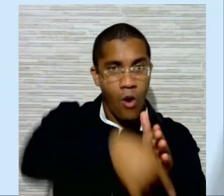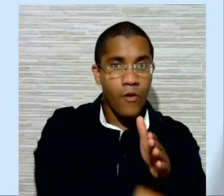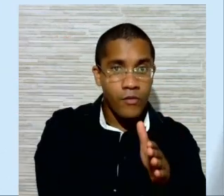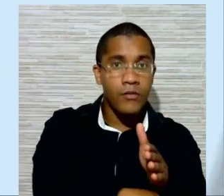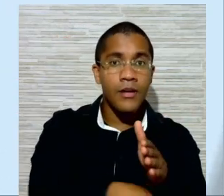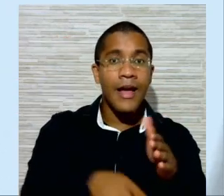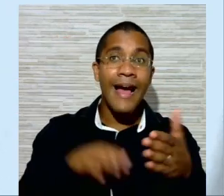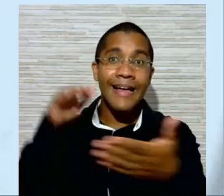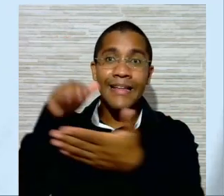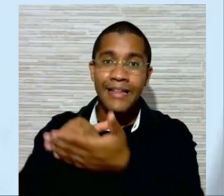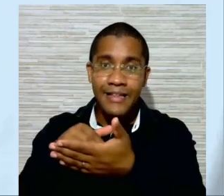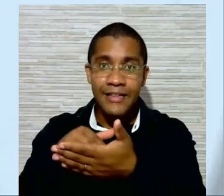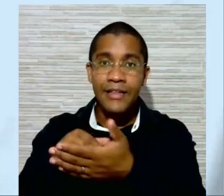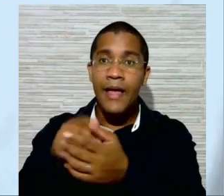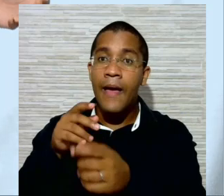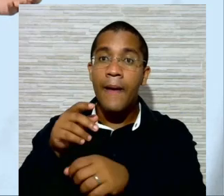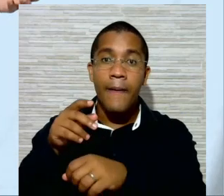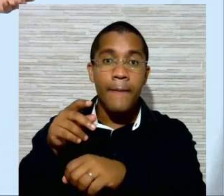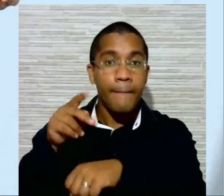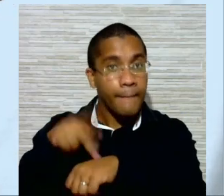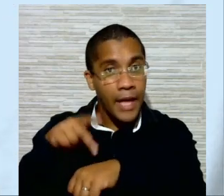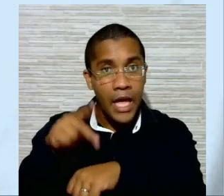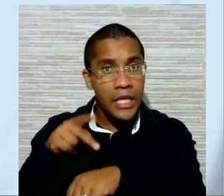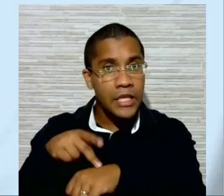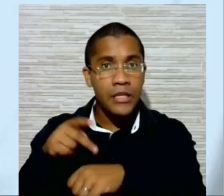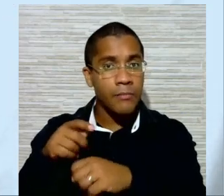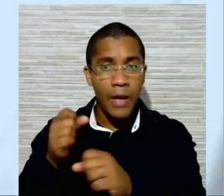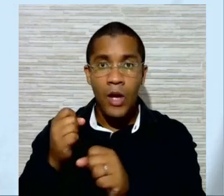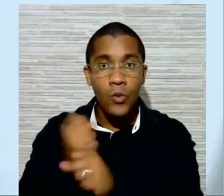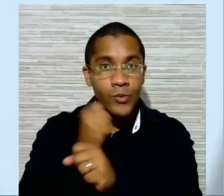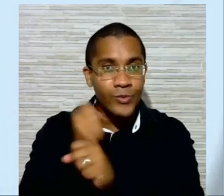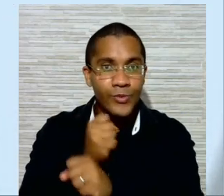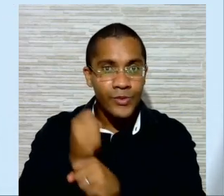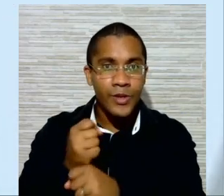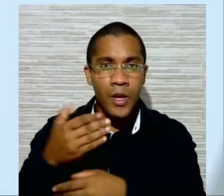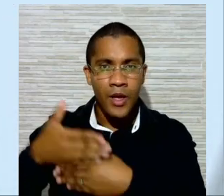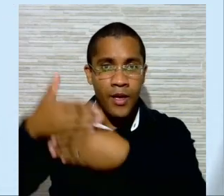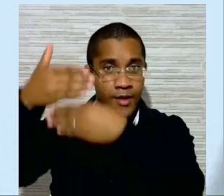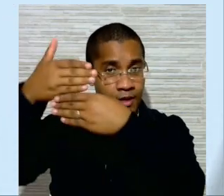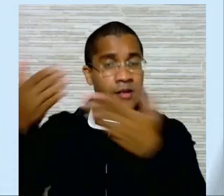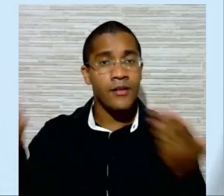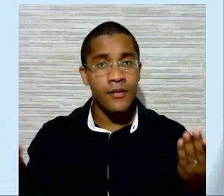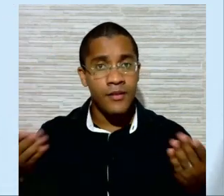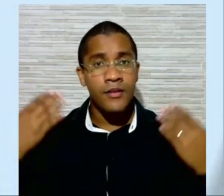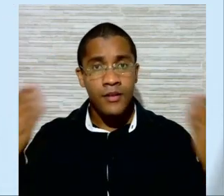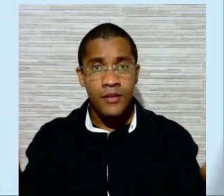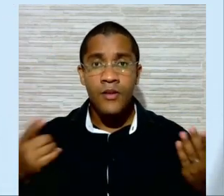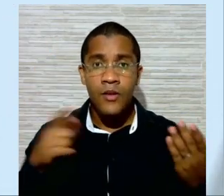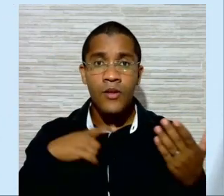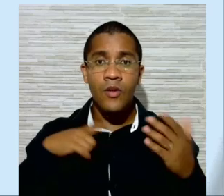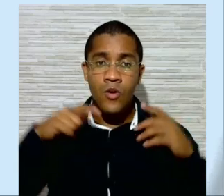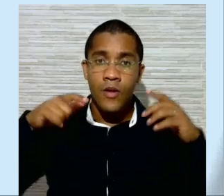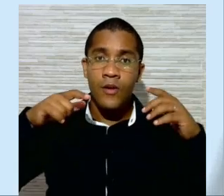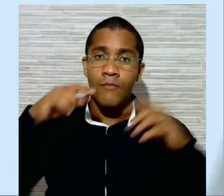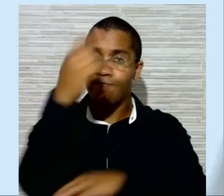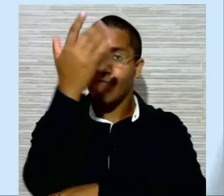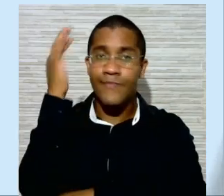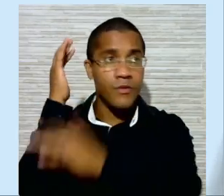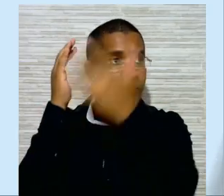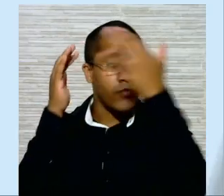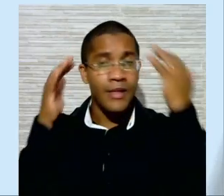ambientes dependem da paisagem. Todos esses ambientes dependem de extrair algum tipo de recurso